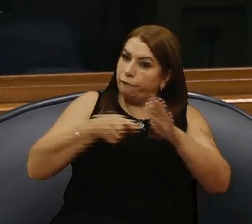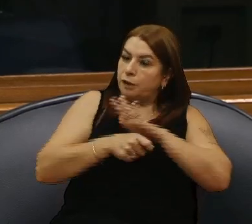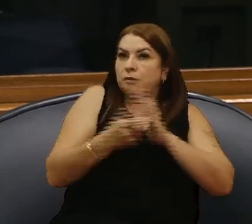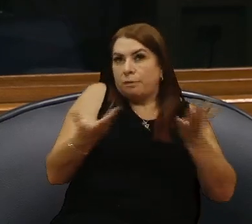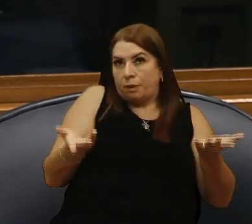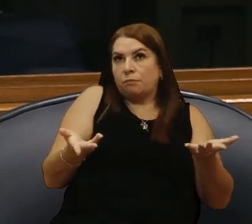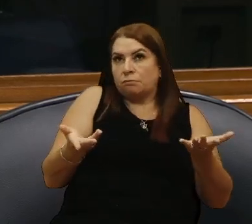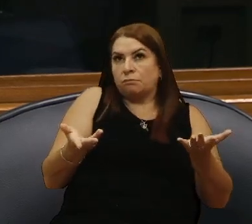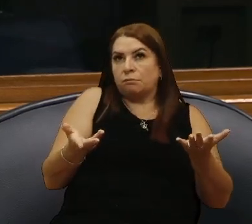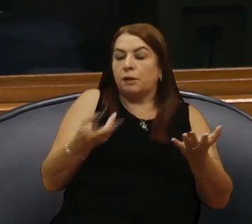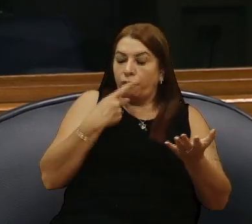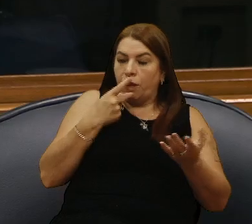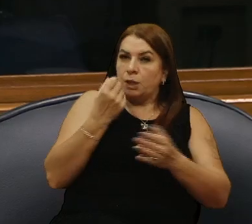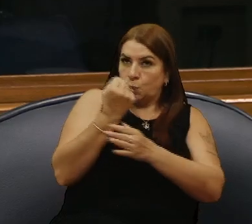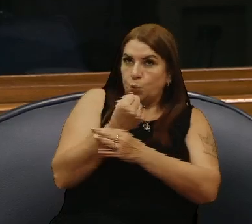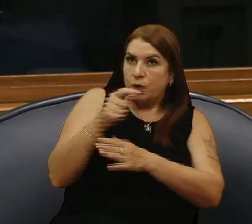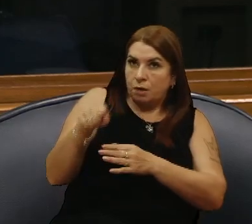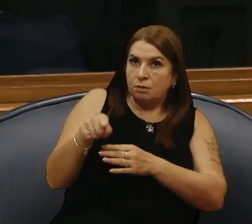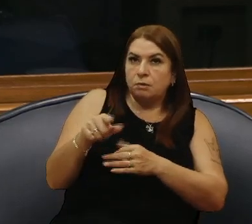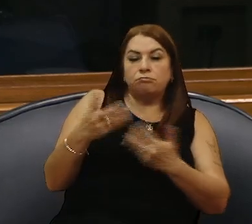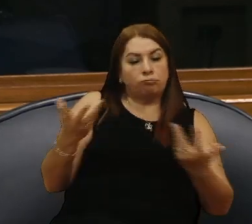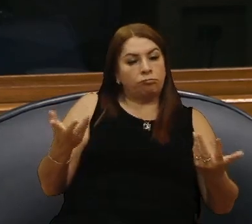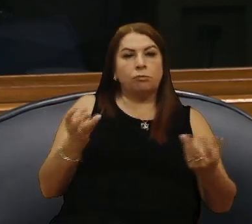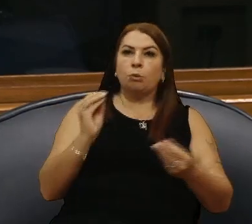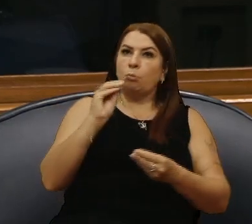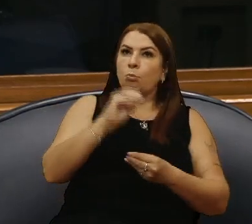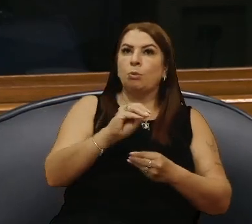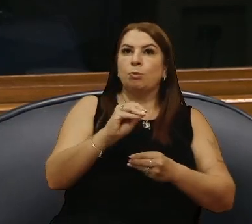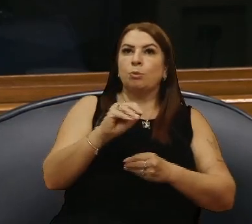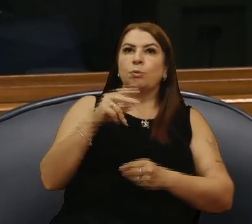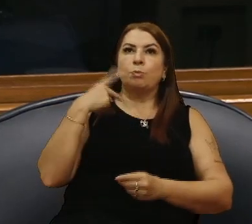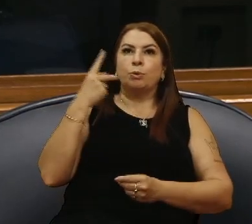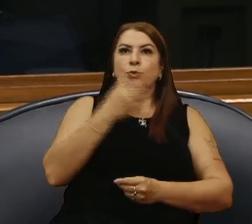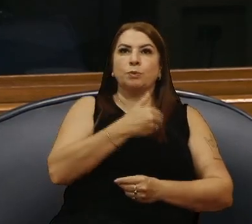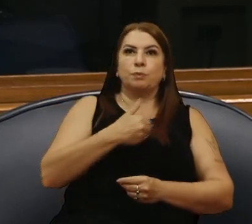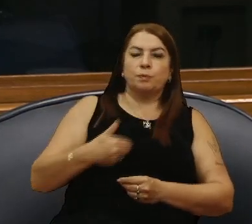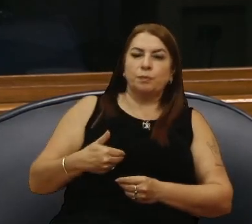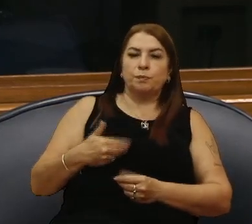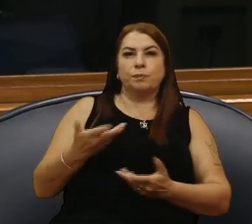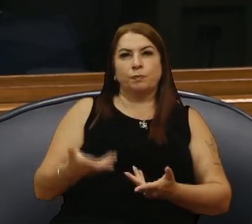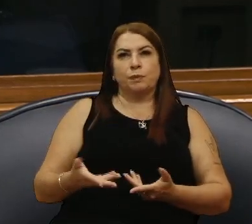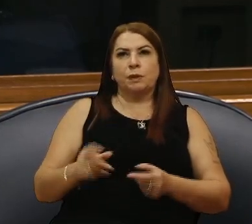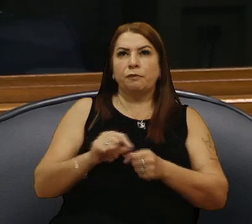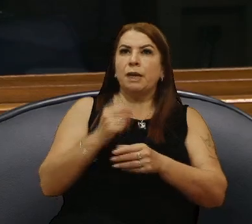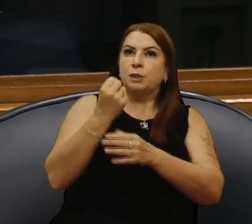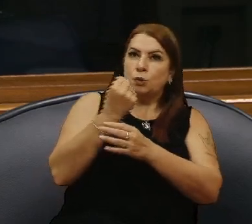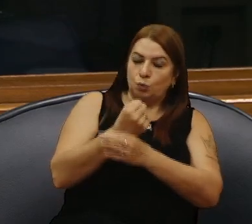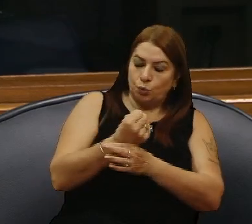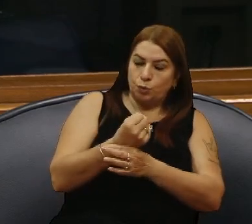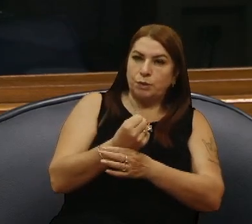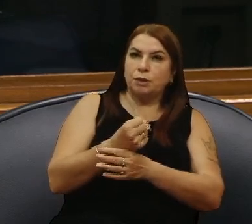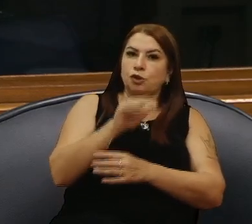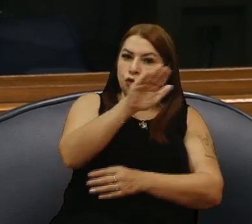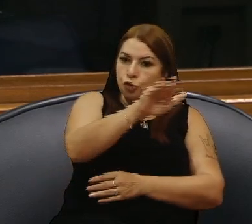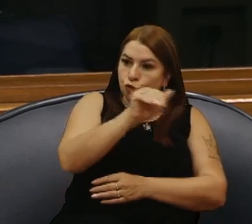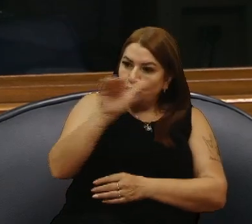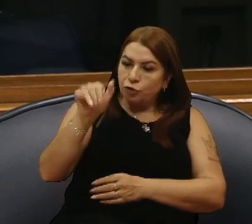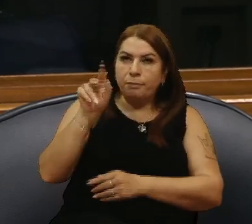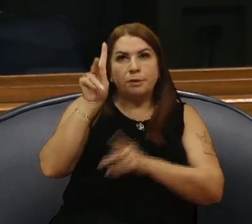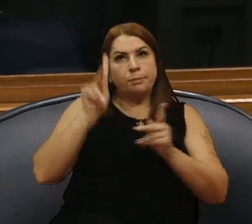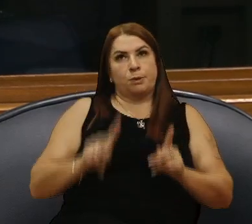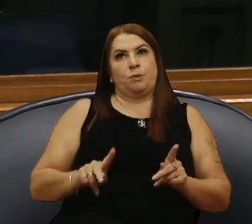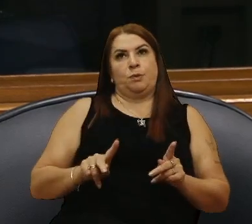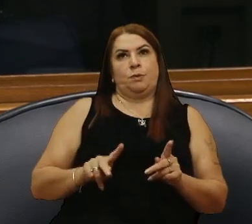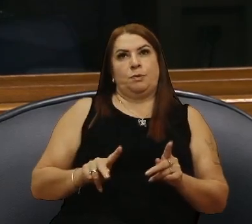segurança. Fala em segurança, coloque políticas públicas para a segurança. Fala em segurança, nomeie